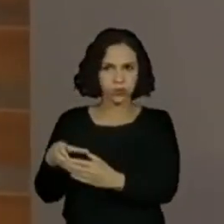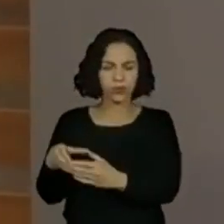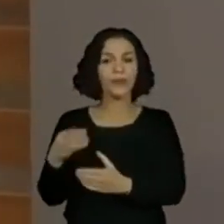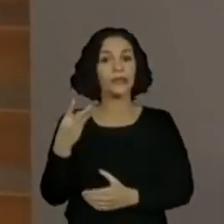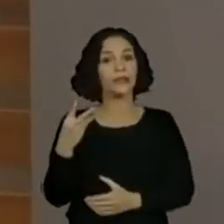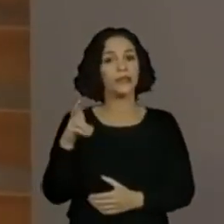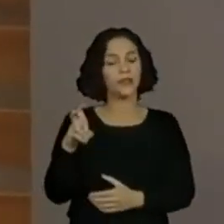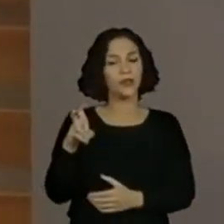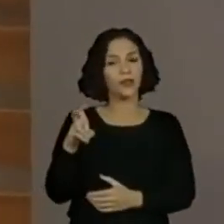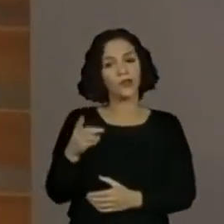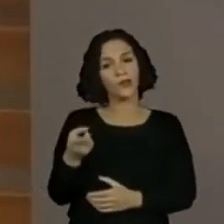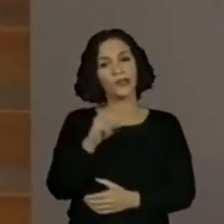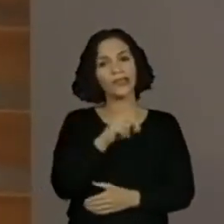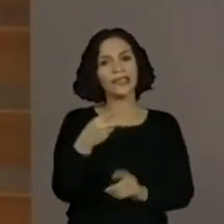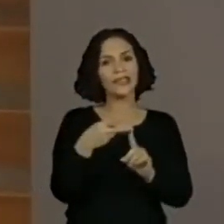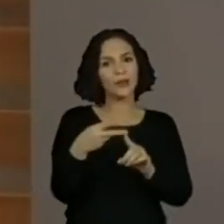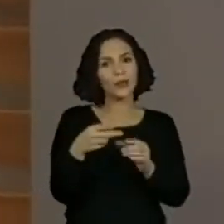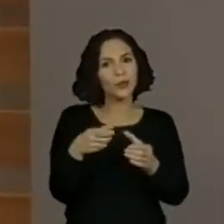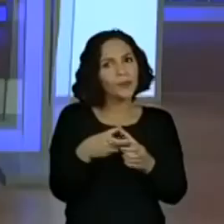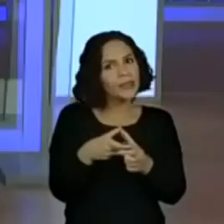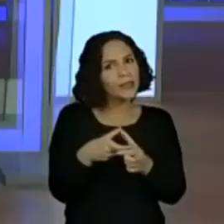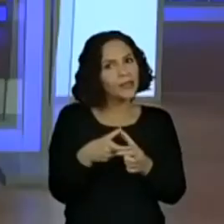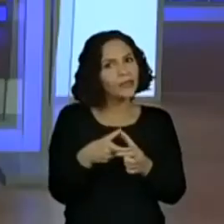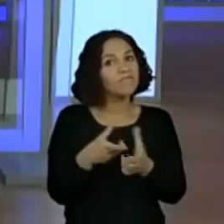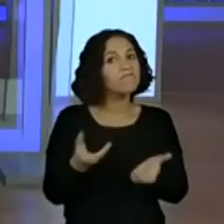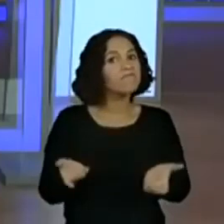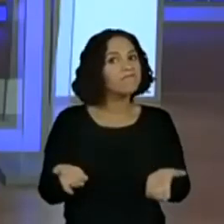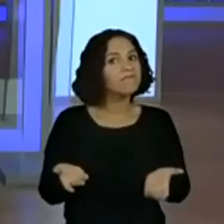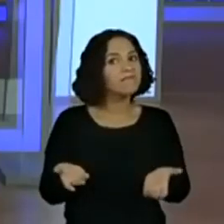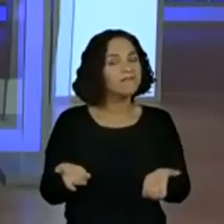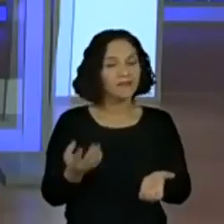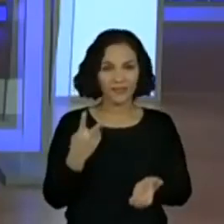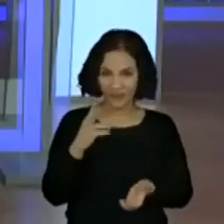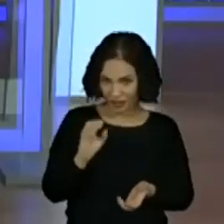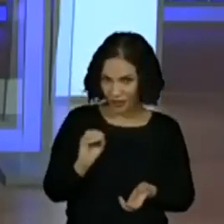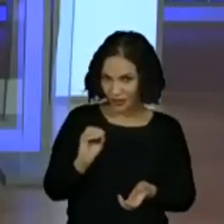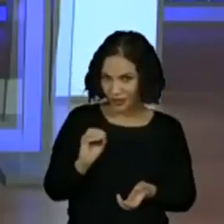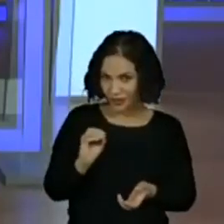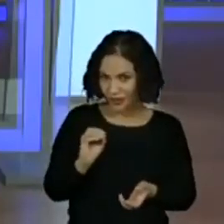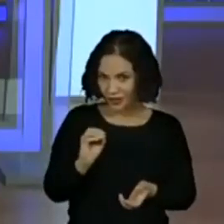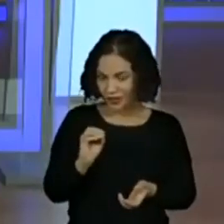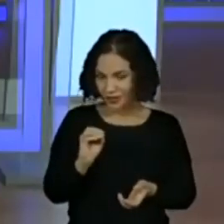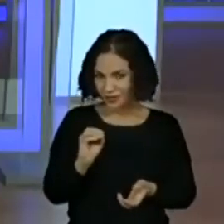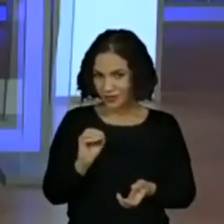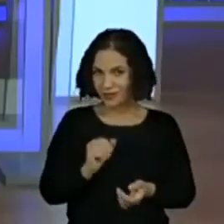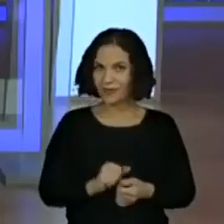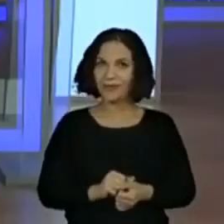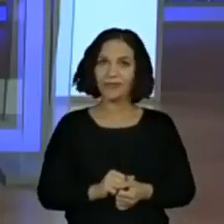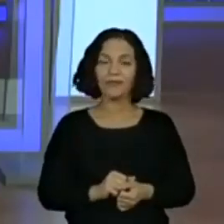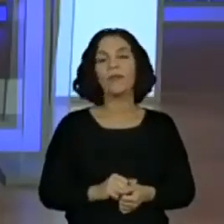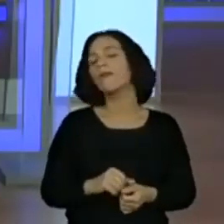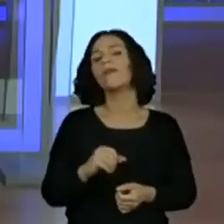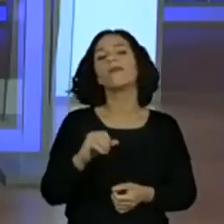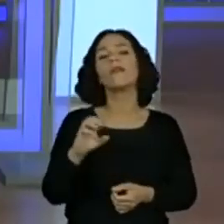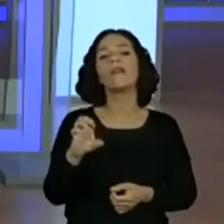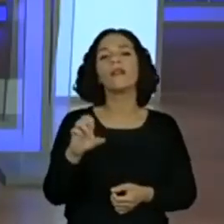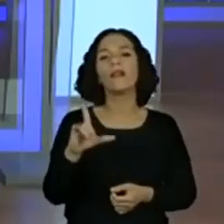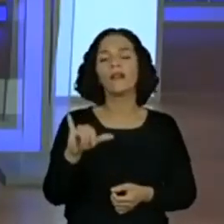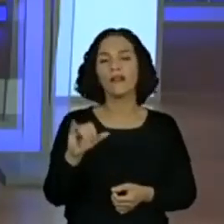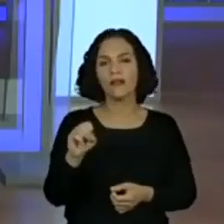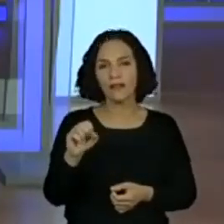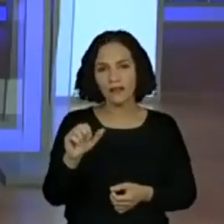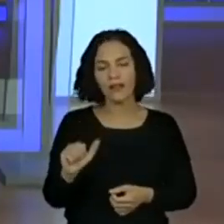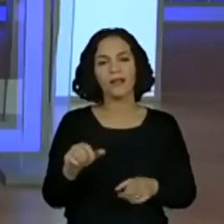quantos no segundo copo? O Nicolas disse que 20. 20. Ó, a Elisa e o